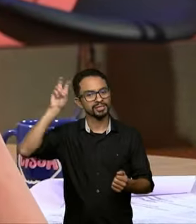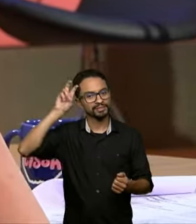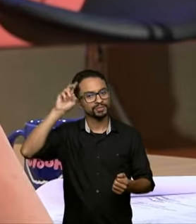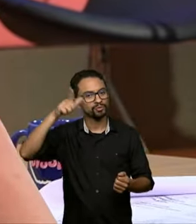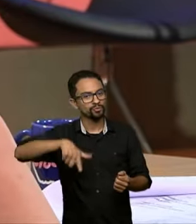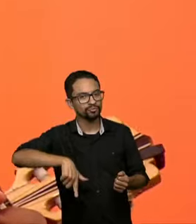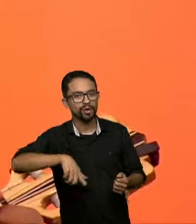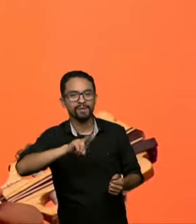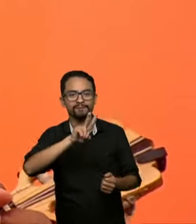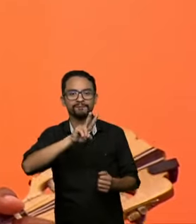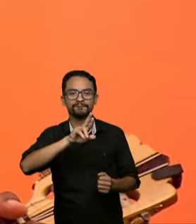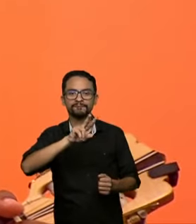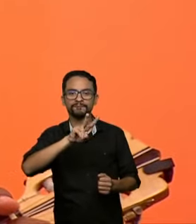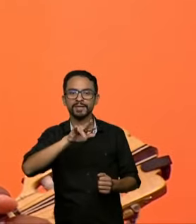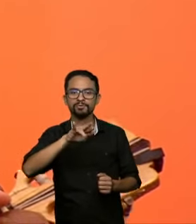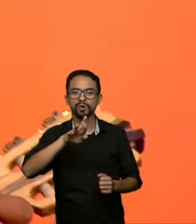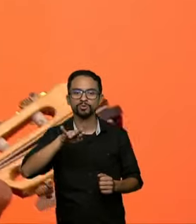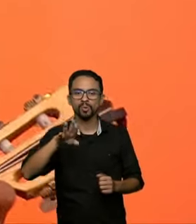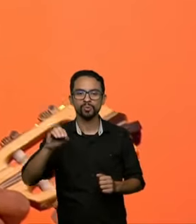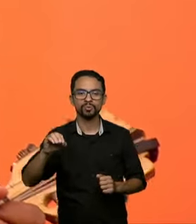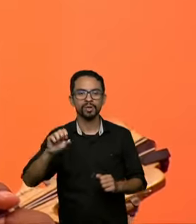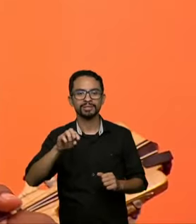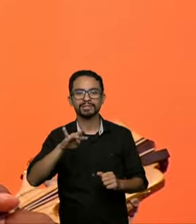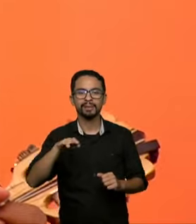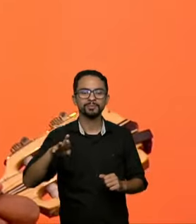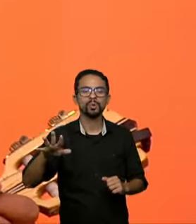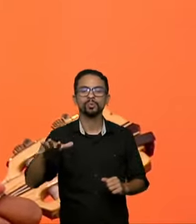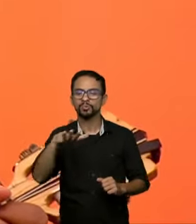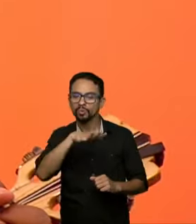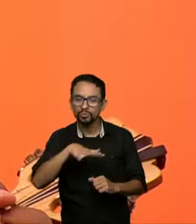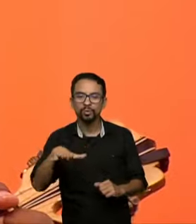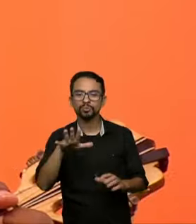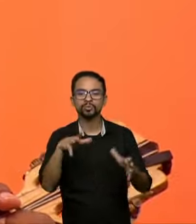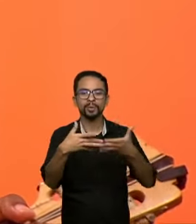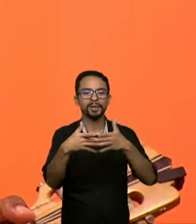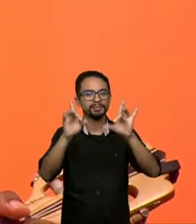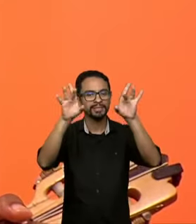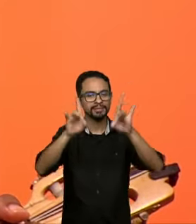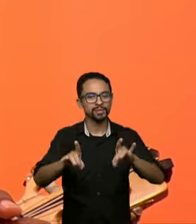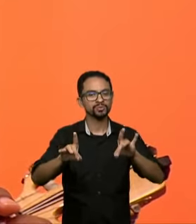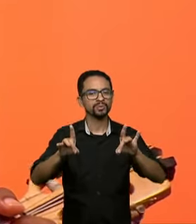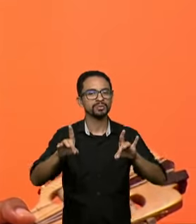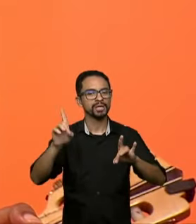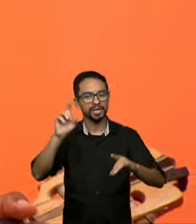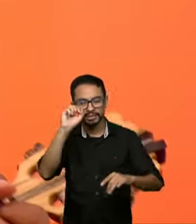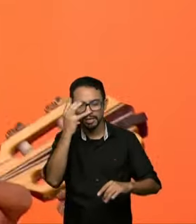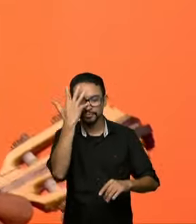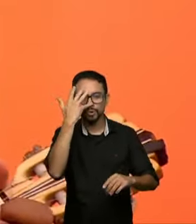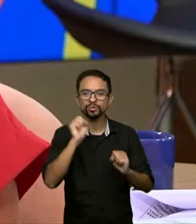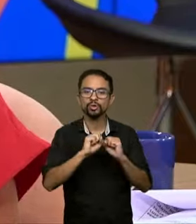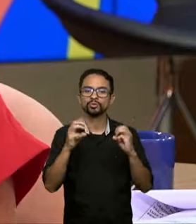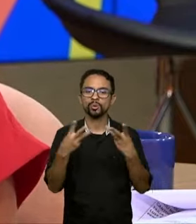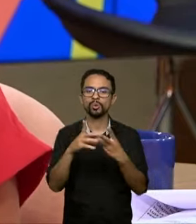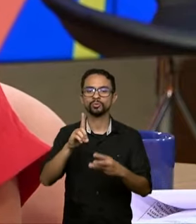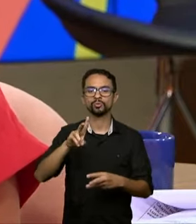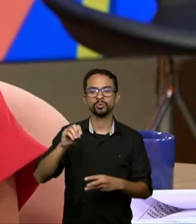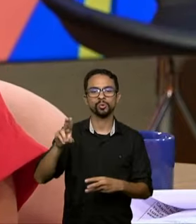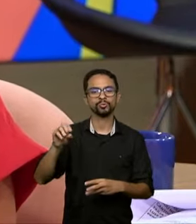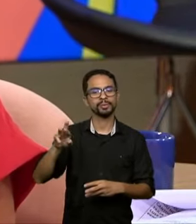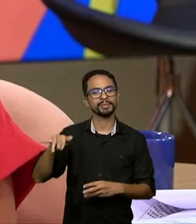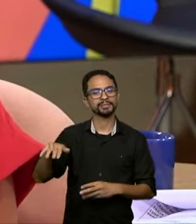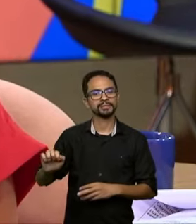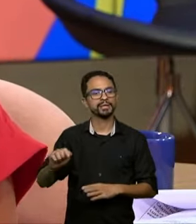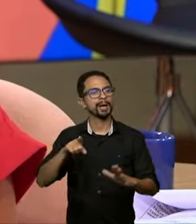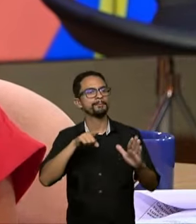aí. Vivo Rio, entrega de Estandarte de Ouro para os grandes estrelas do carnaval. E show com Dudu Nobre. E vem cá, Dudu, eu quero saber